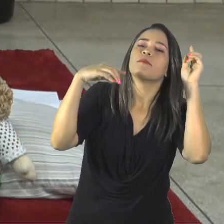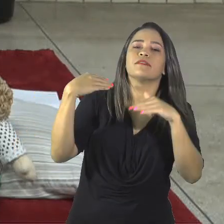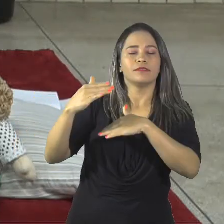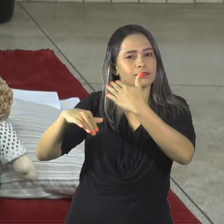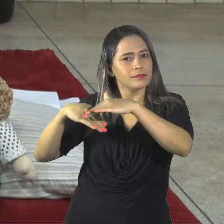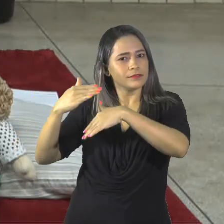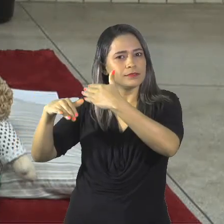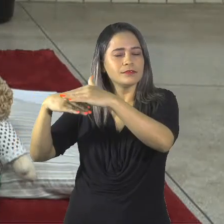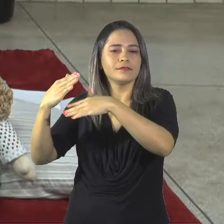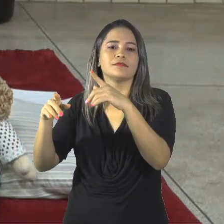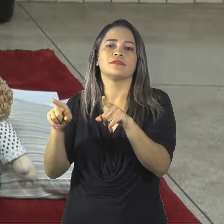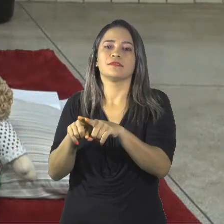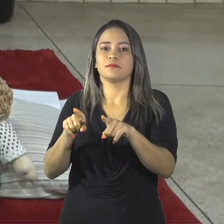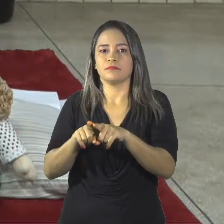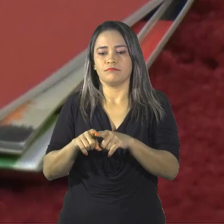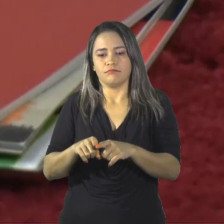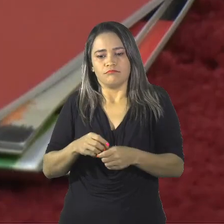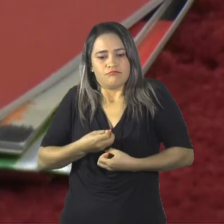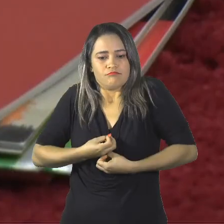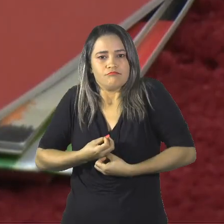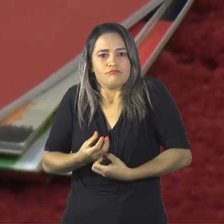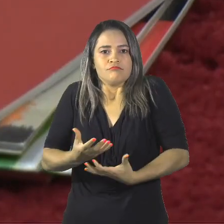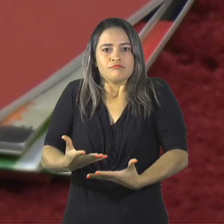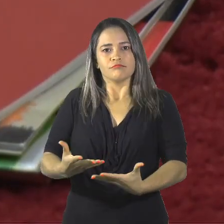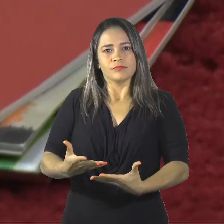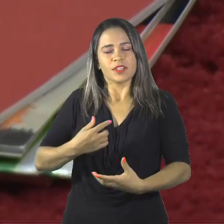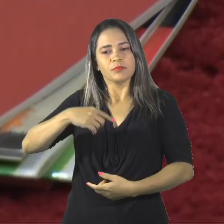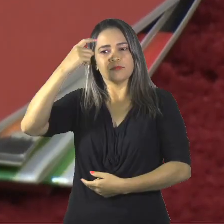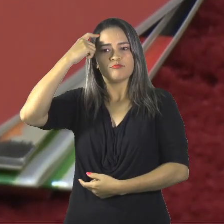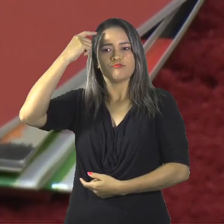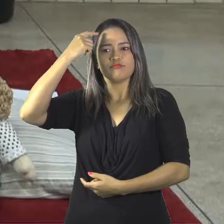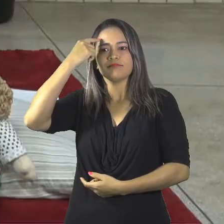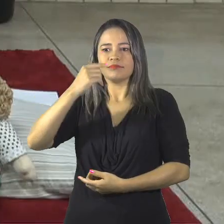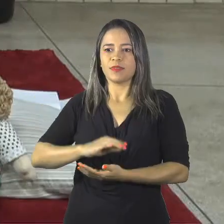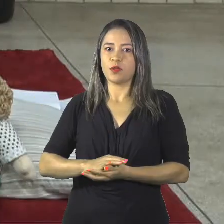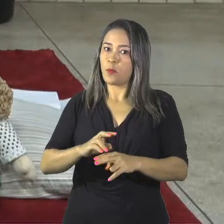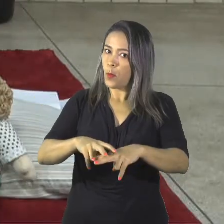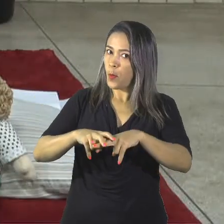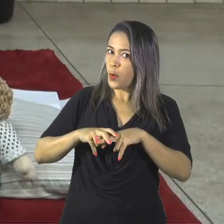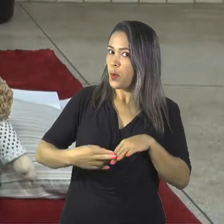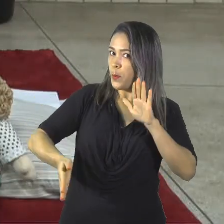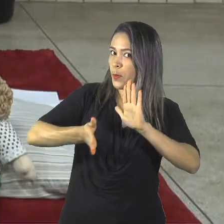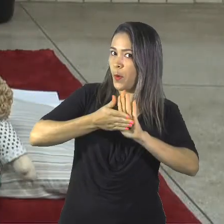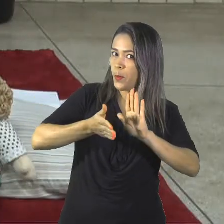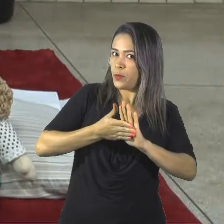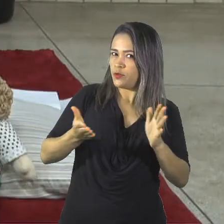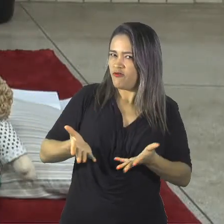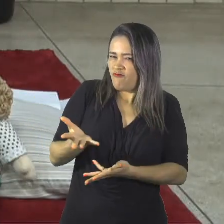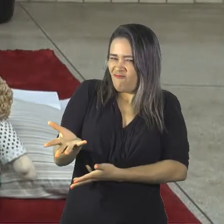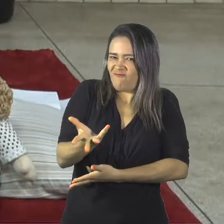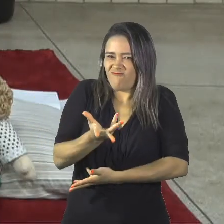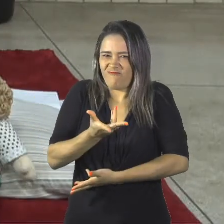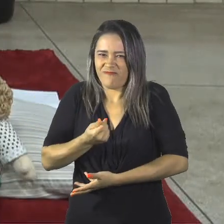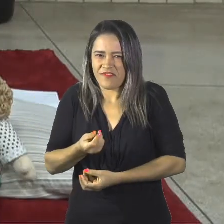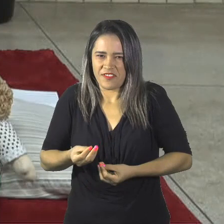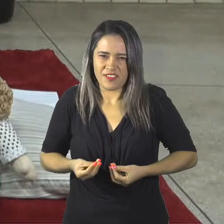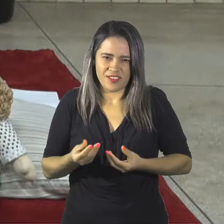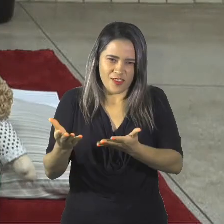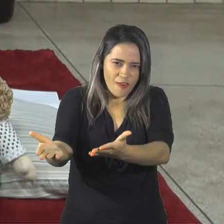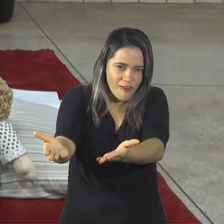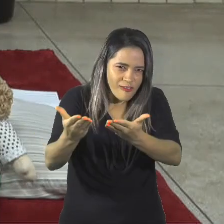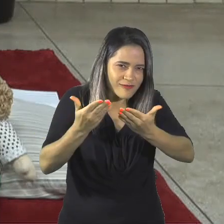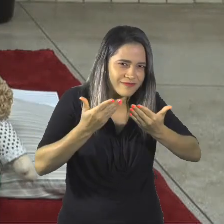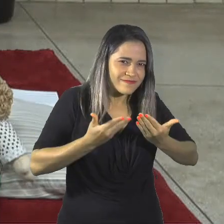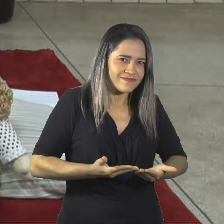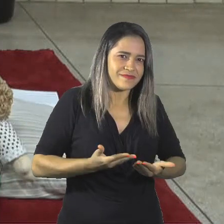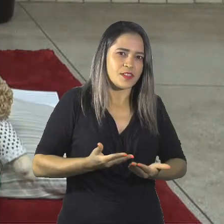desenvolvendo também a autonomia e também o pensamento. Por isso, na proposta de hoje, ela é tão maravilhosa que eu quero te convidar